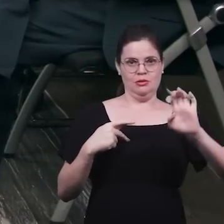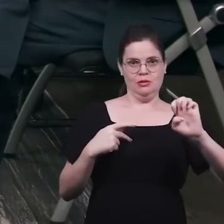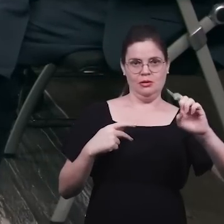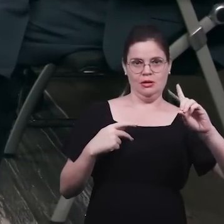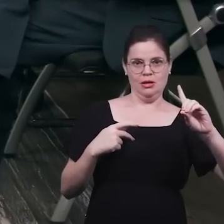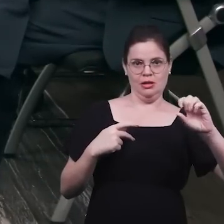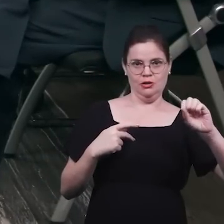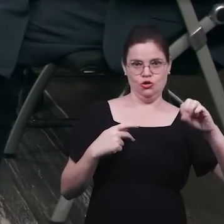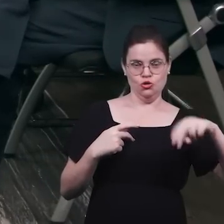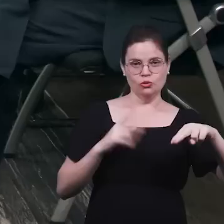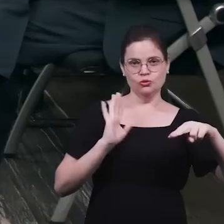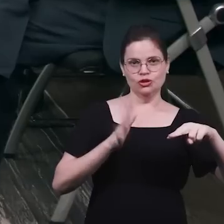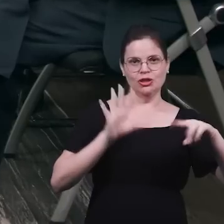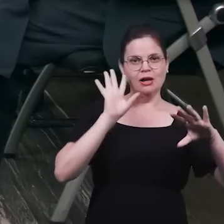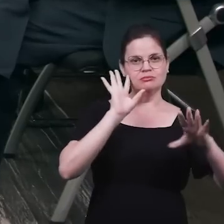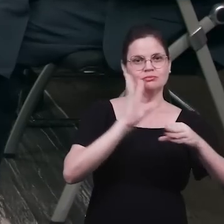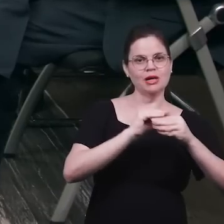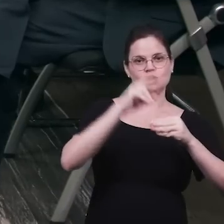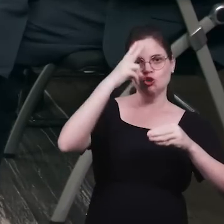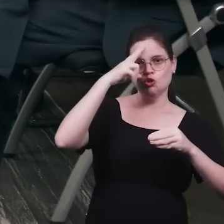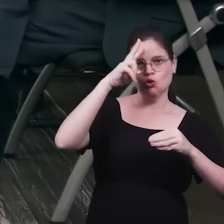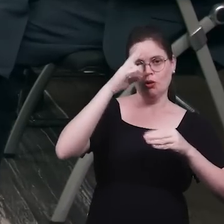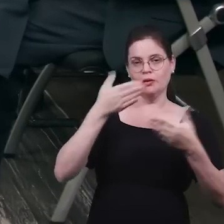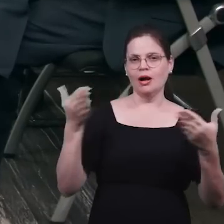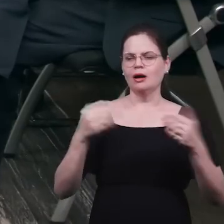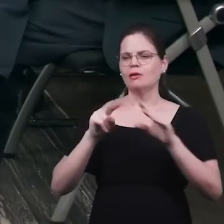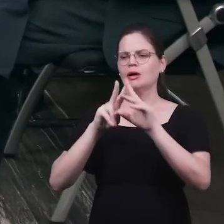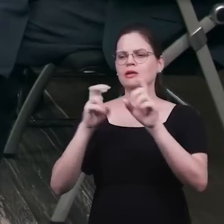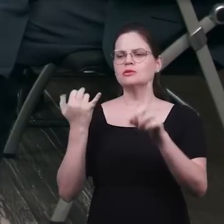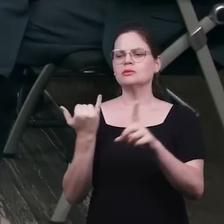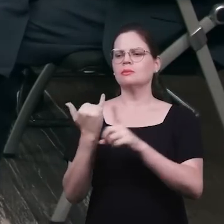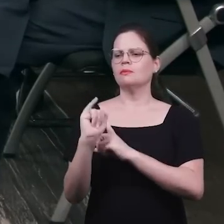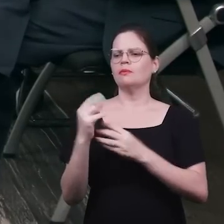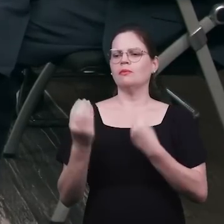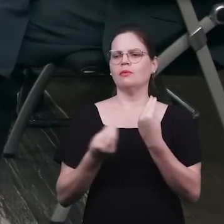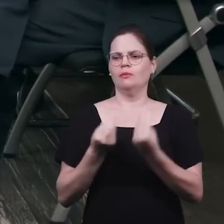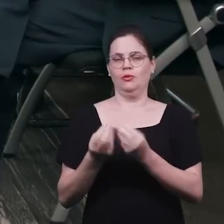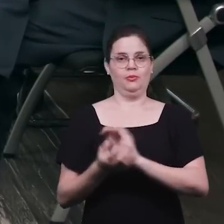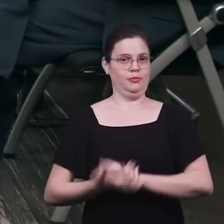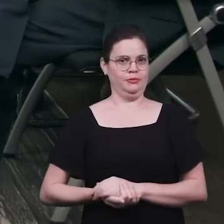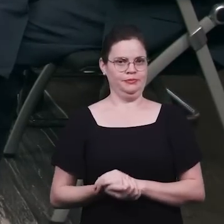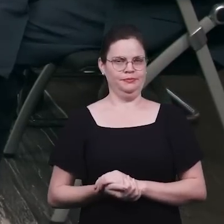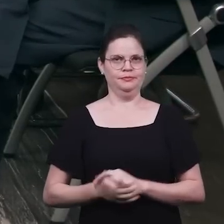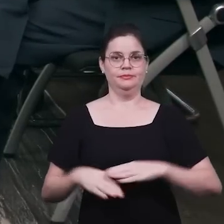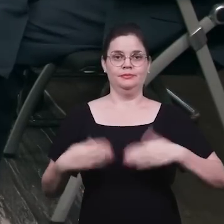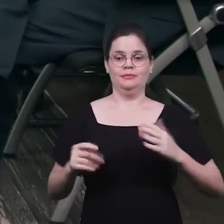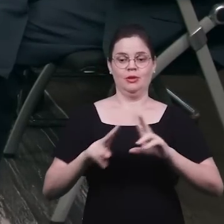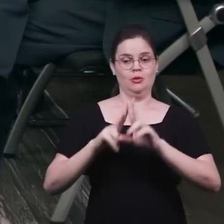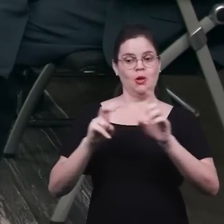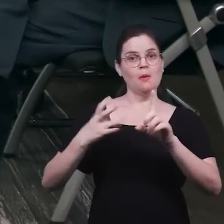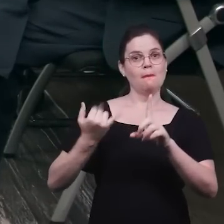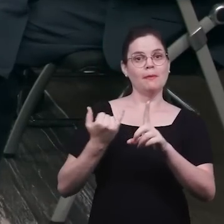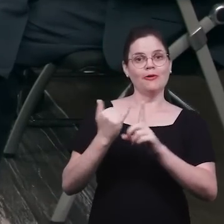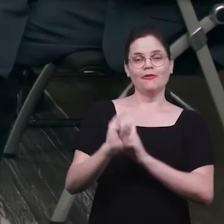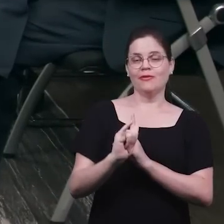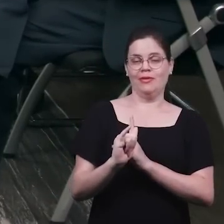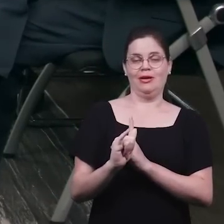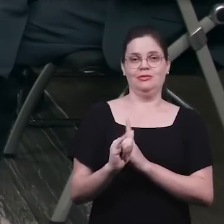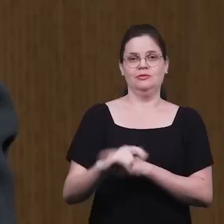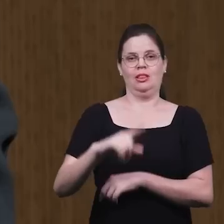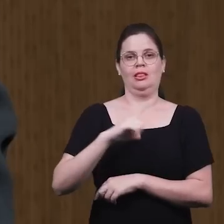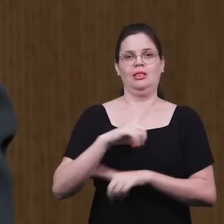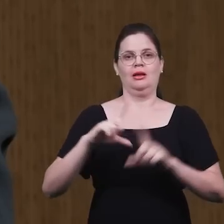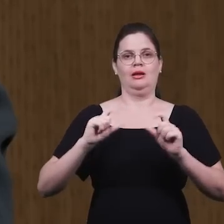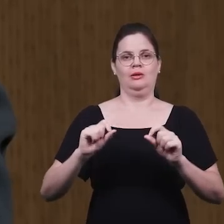substrato histórico. Do ponto de vista da aplicação profética. Bom, poderíamos dizer que do ponto de vista da aplicação profética, há